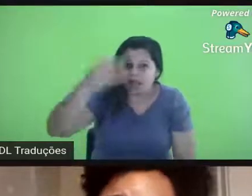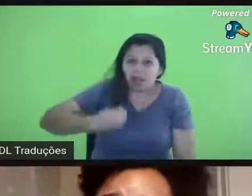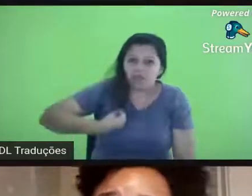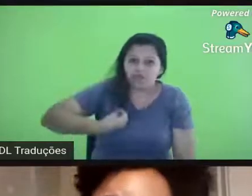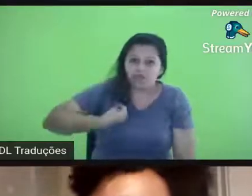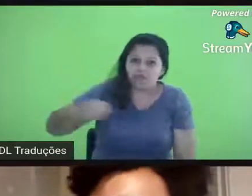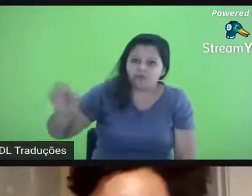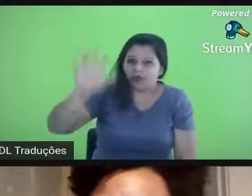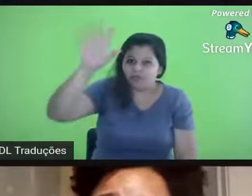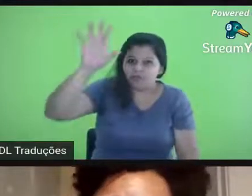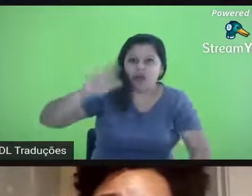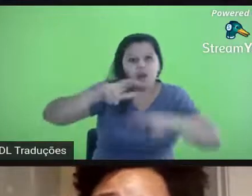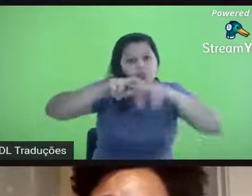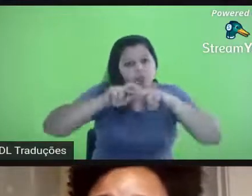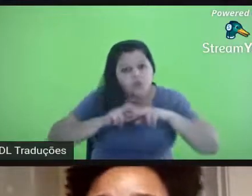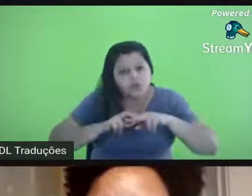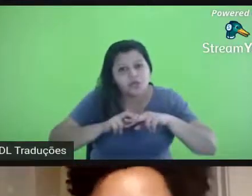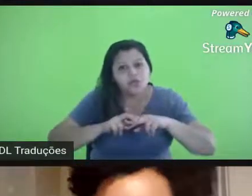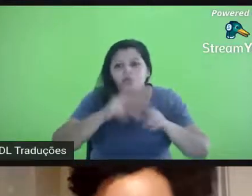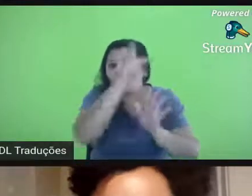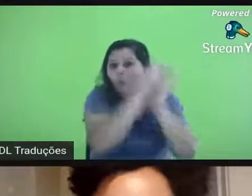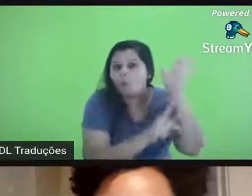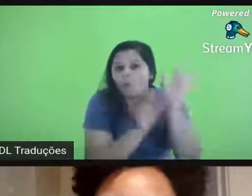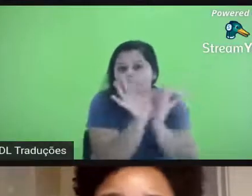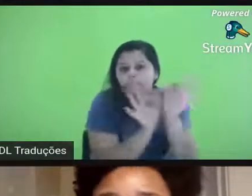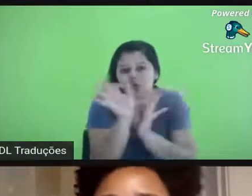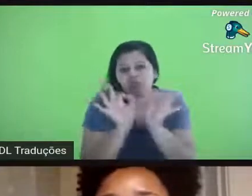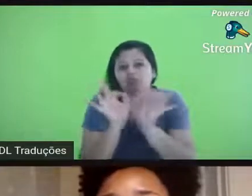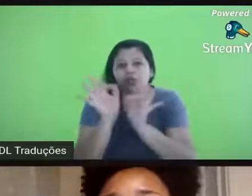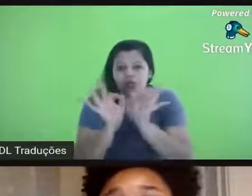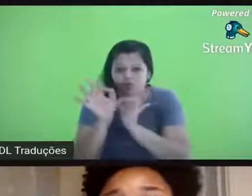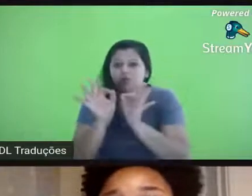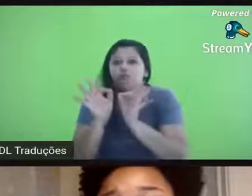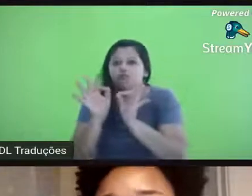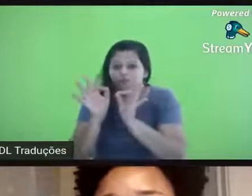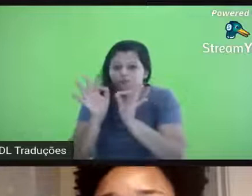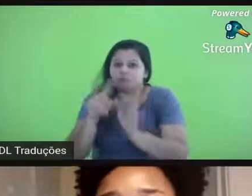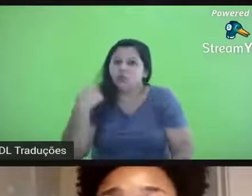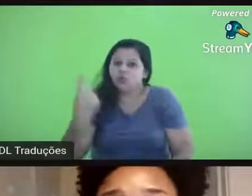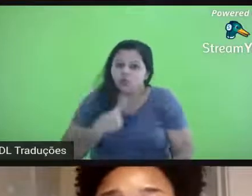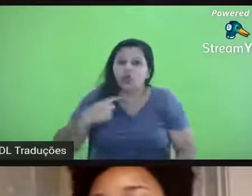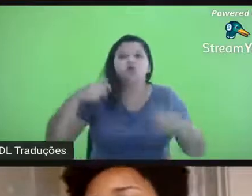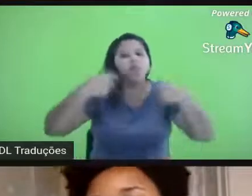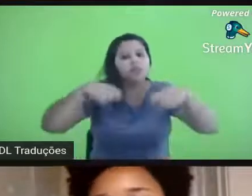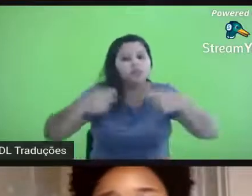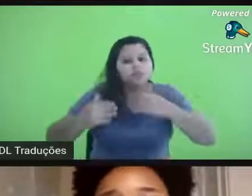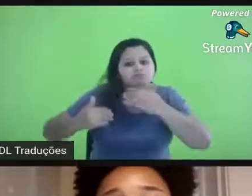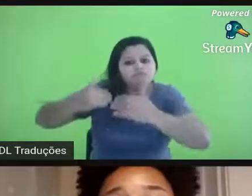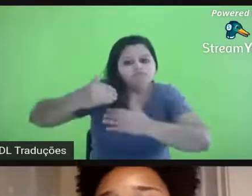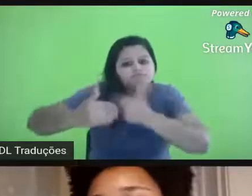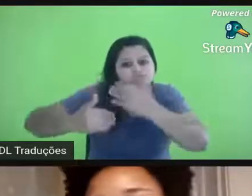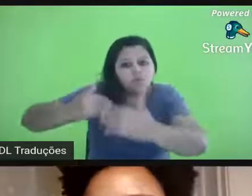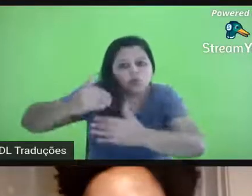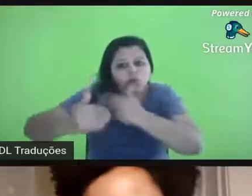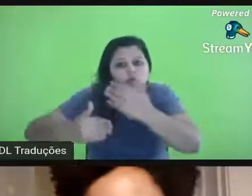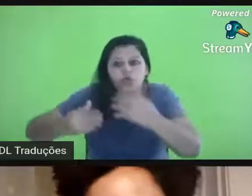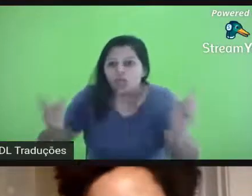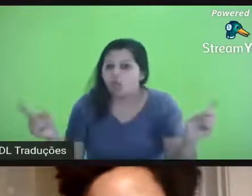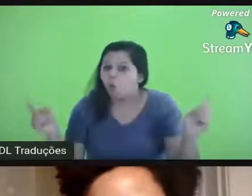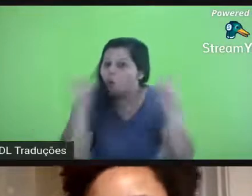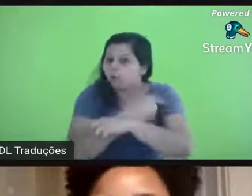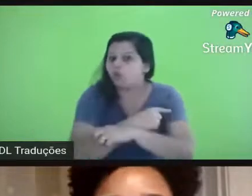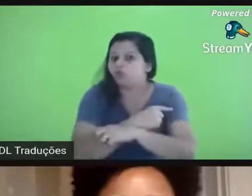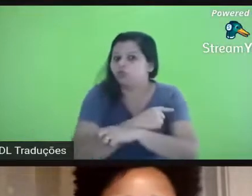isso é um projeto de cidade. E o que nós precisamos construir é justamente o oposto